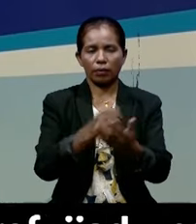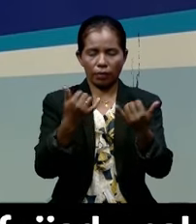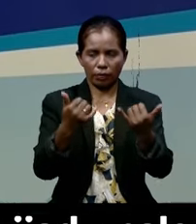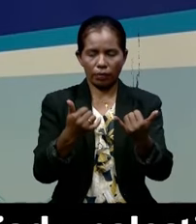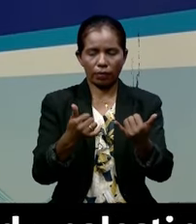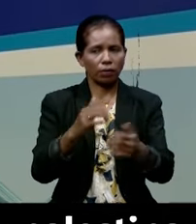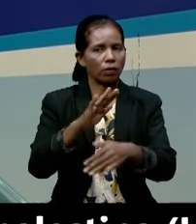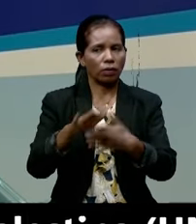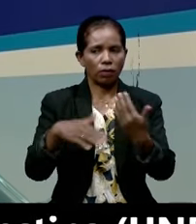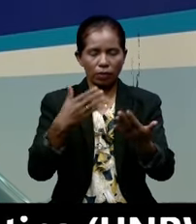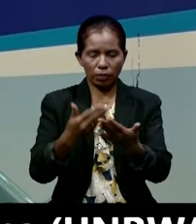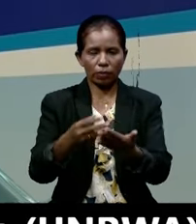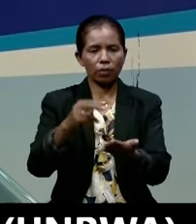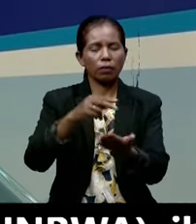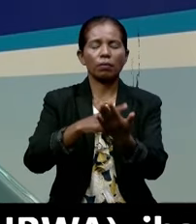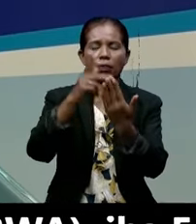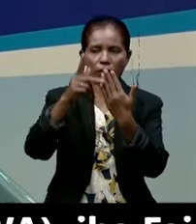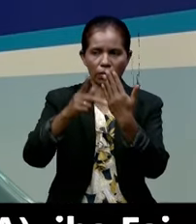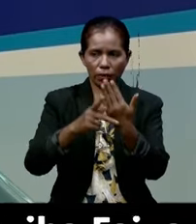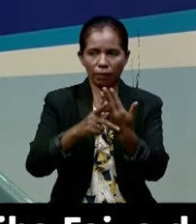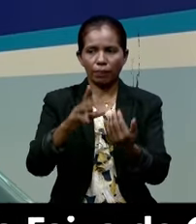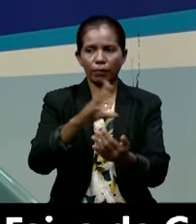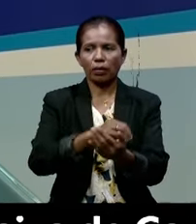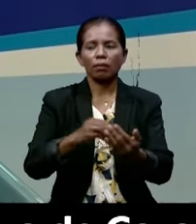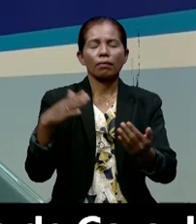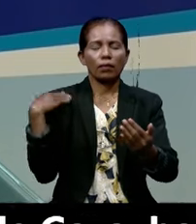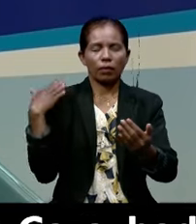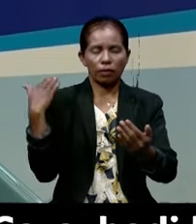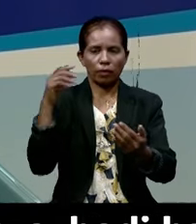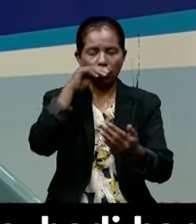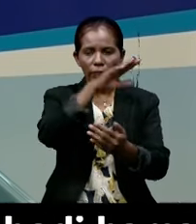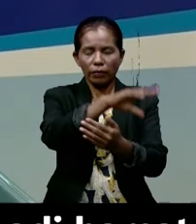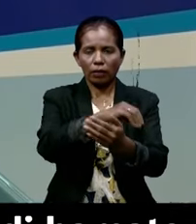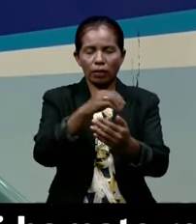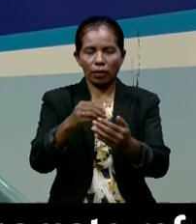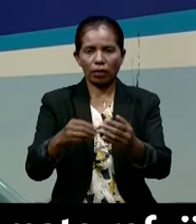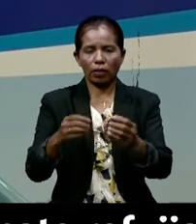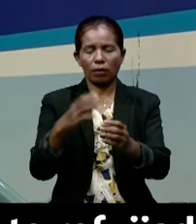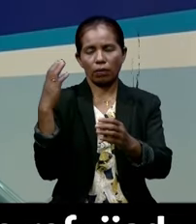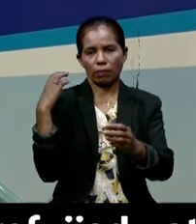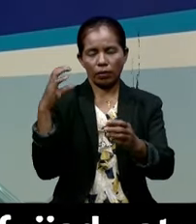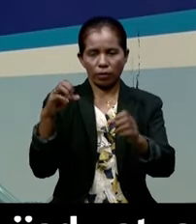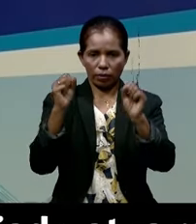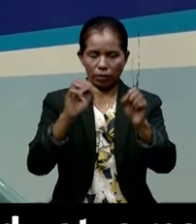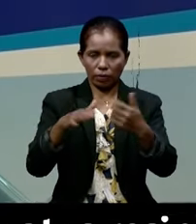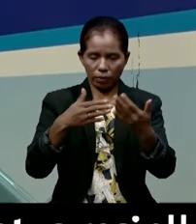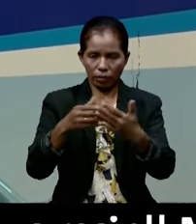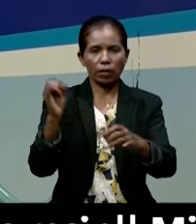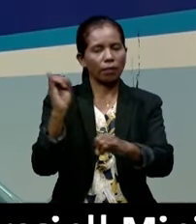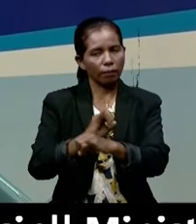novos cursos, novos programas, para que os jovens possam adquirir essas competências para estas novas